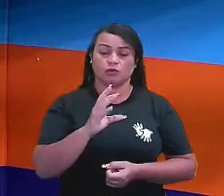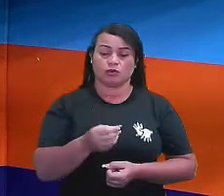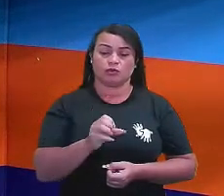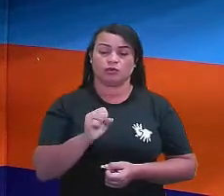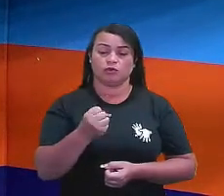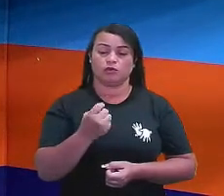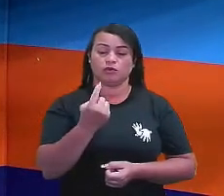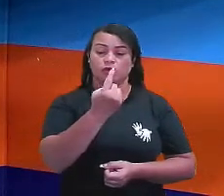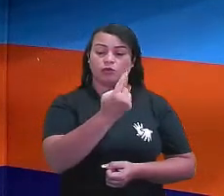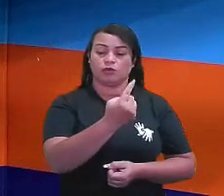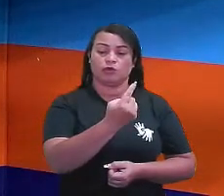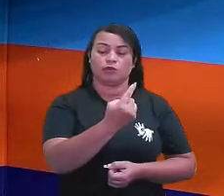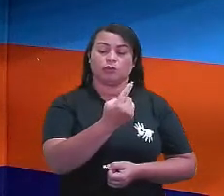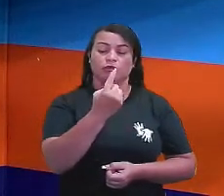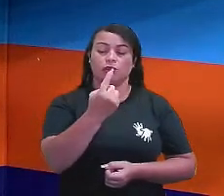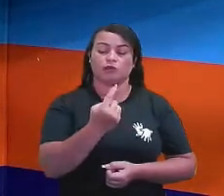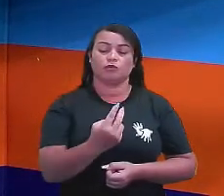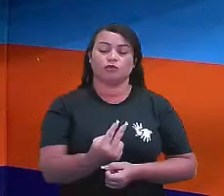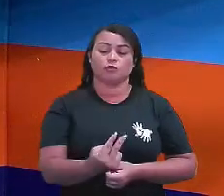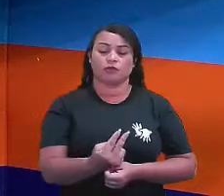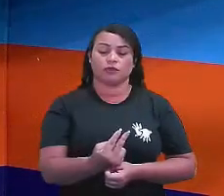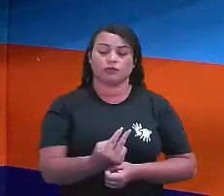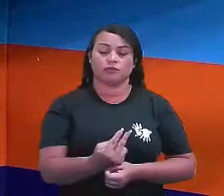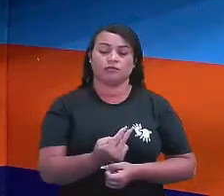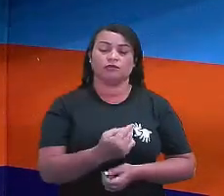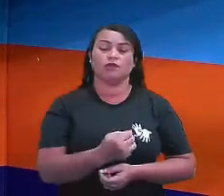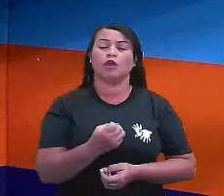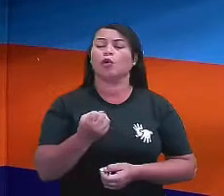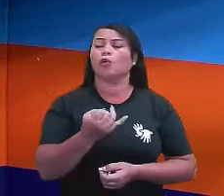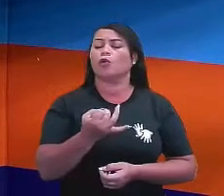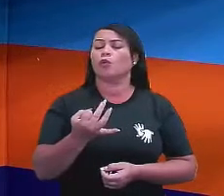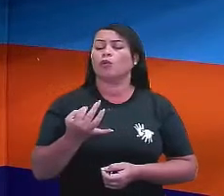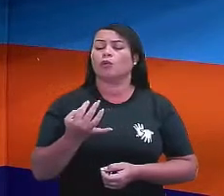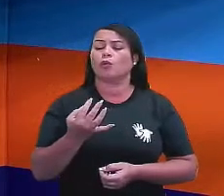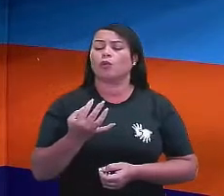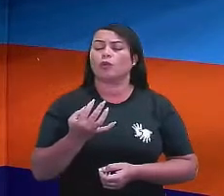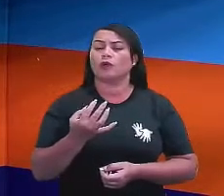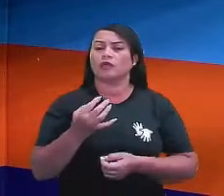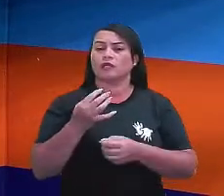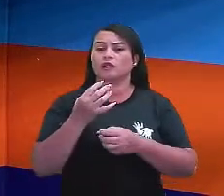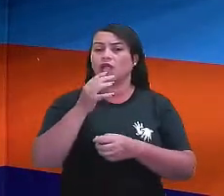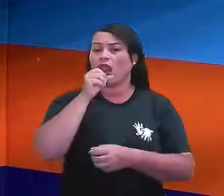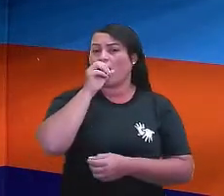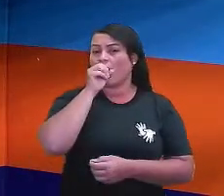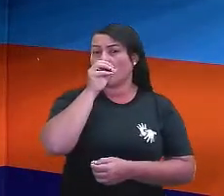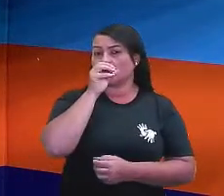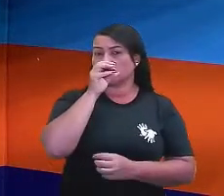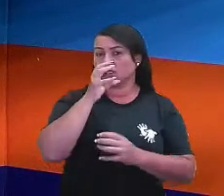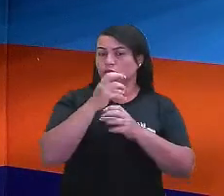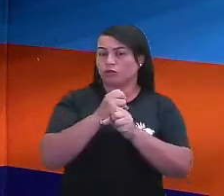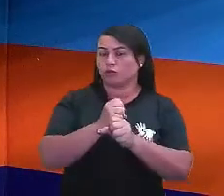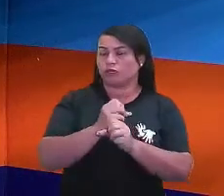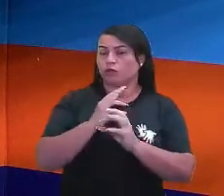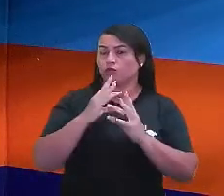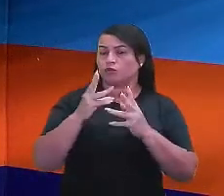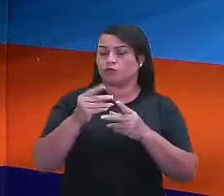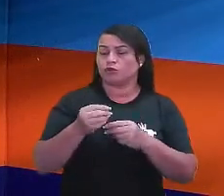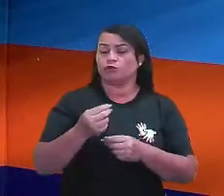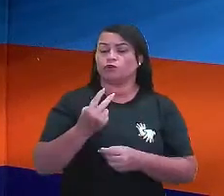1 para cá, né? E aí, 1 mais 1, 2. Quantas laranjas ele retirou ao todo?